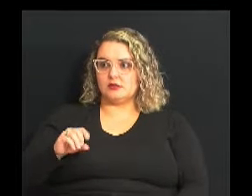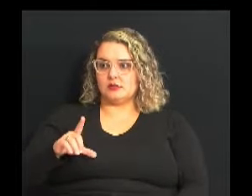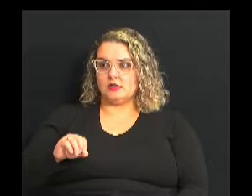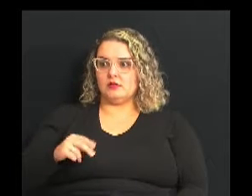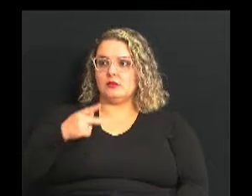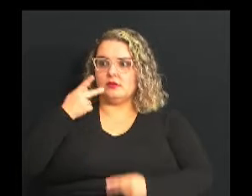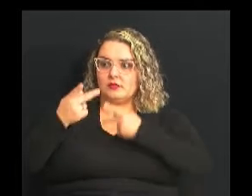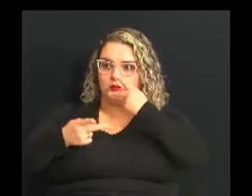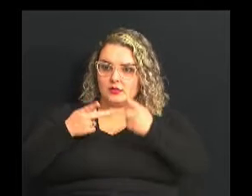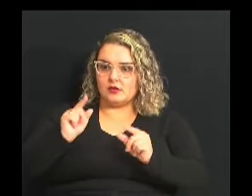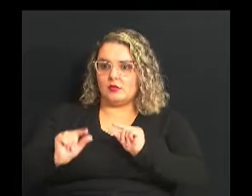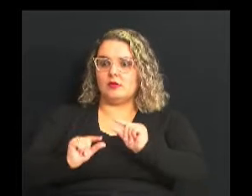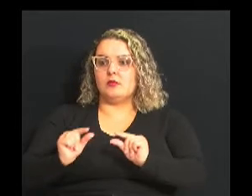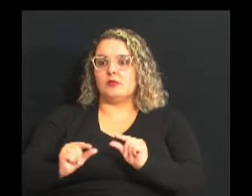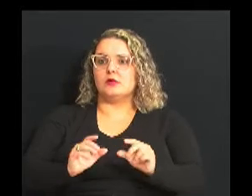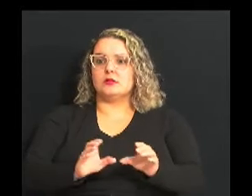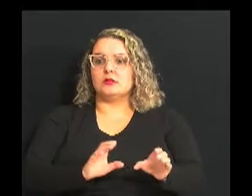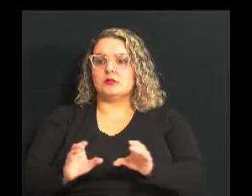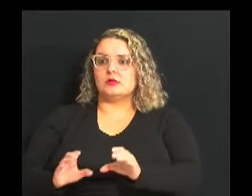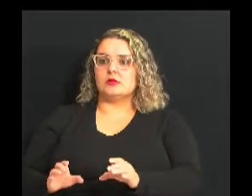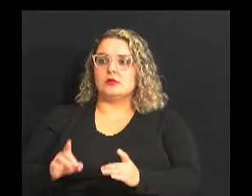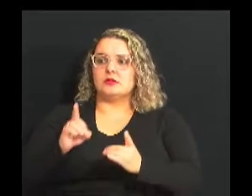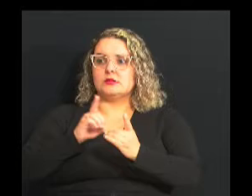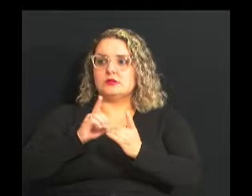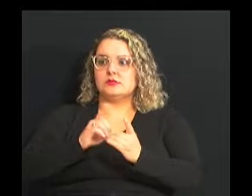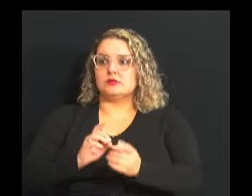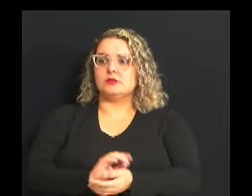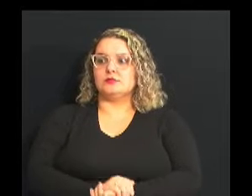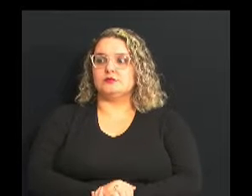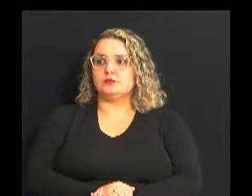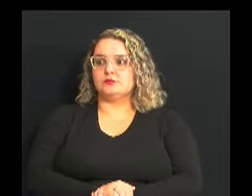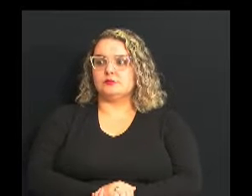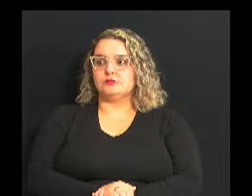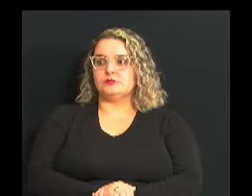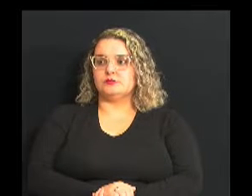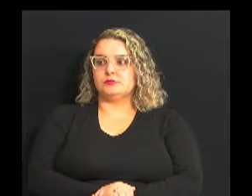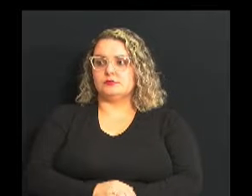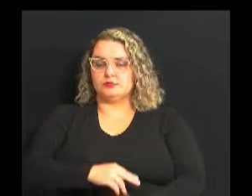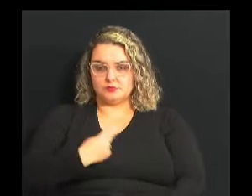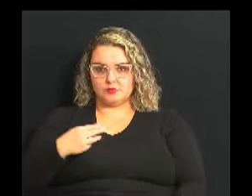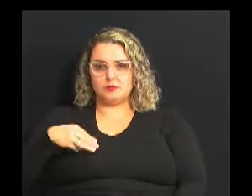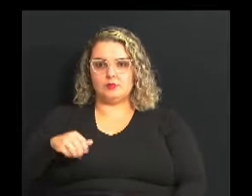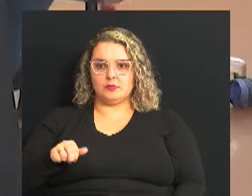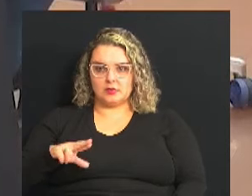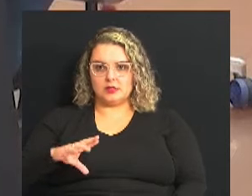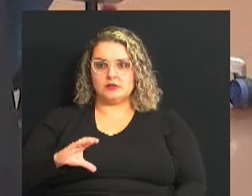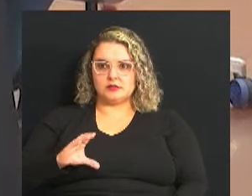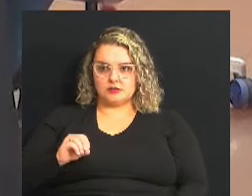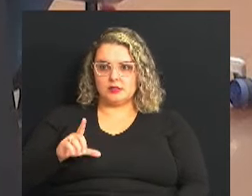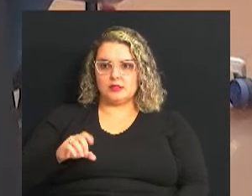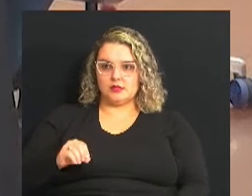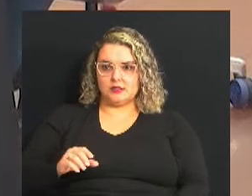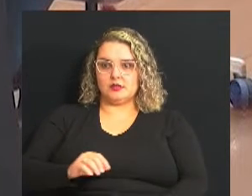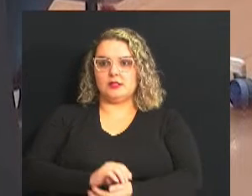da coordenadoria de atendimento. Né? Bom, eu sou Marcelo Municelli, ou Marcelo Oliveira,